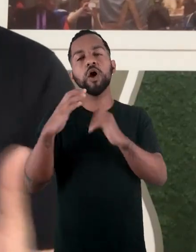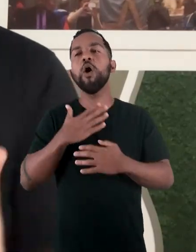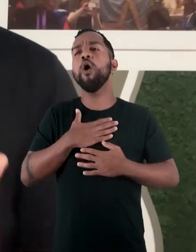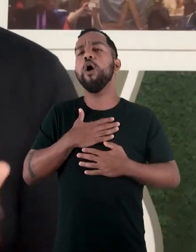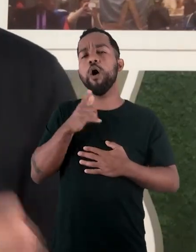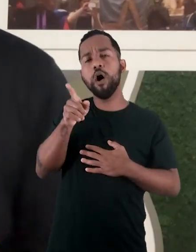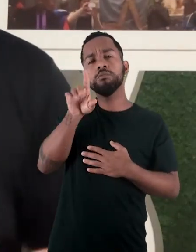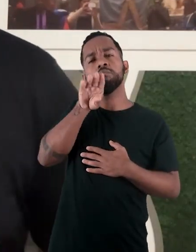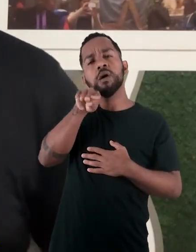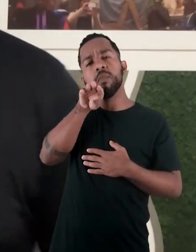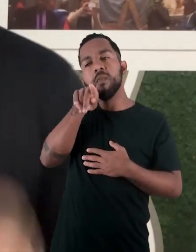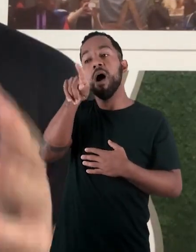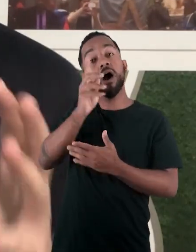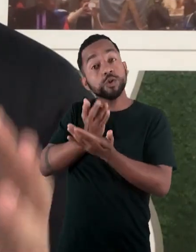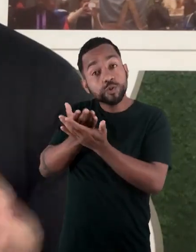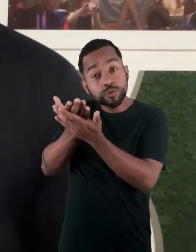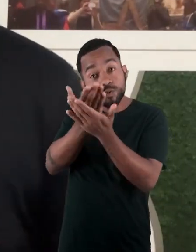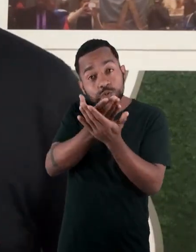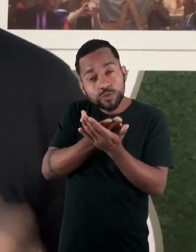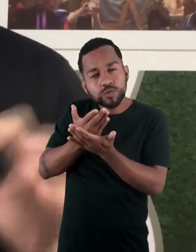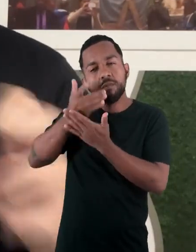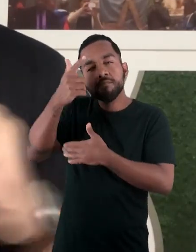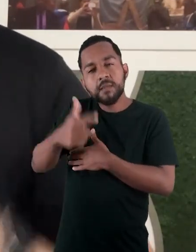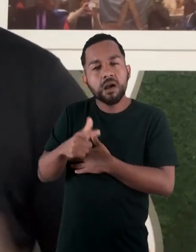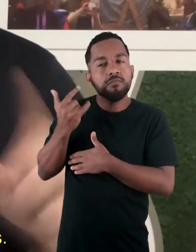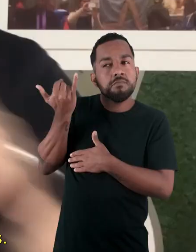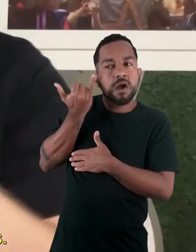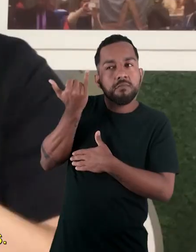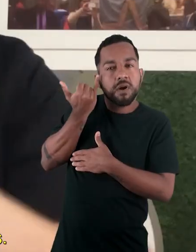fala. Estuda isso, escuta mais,